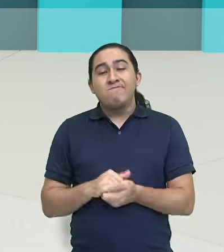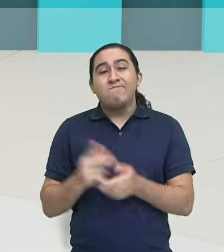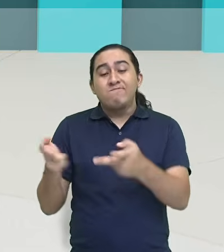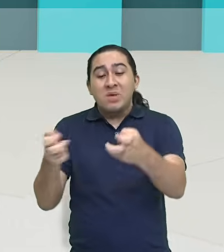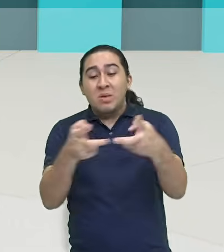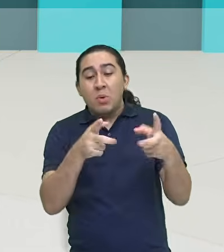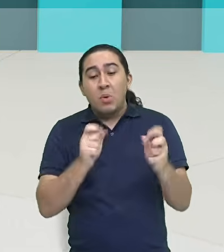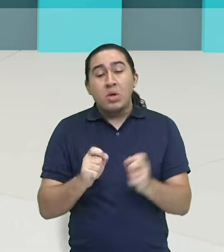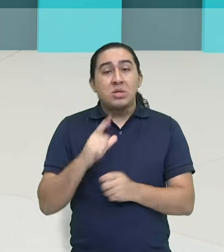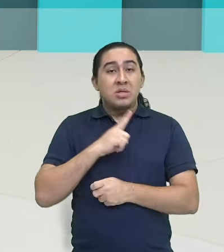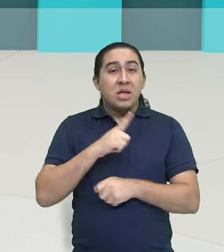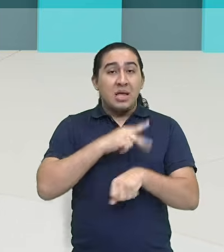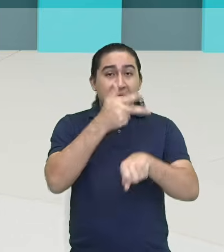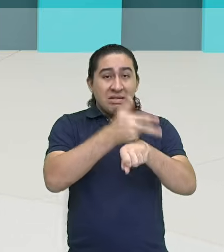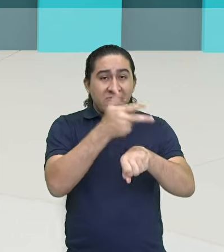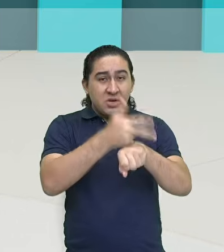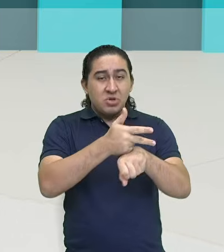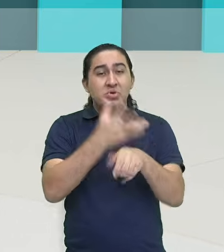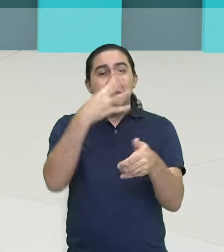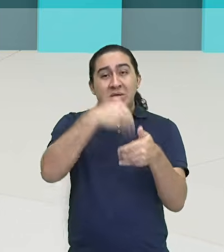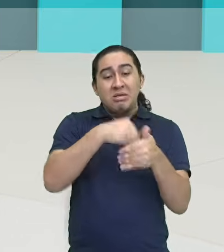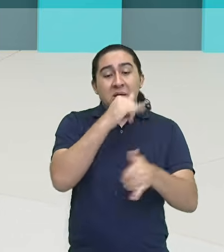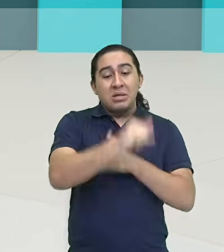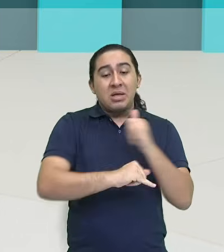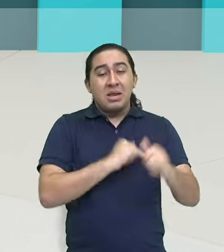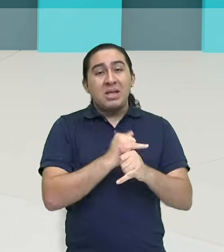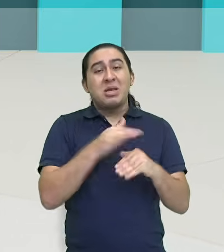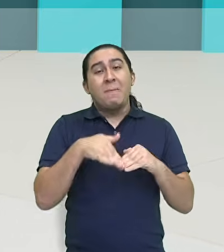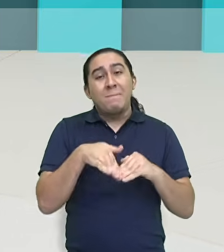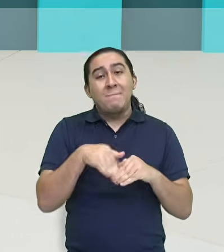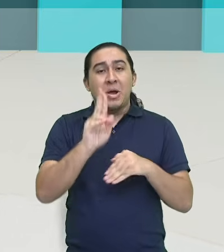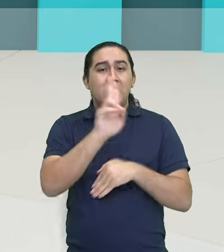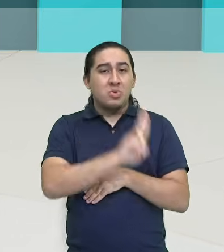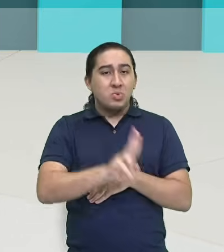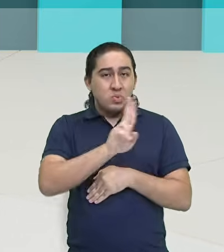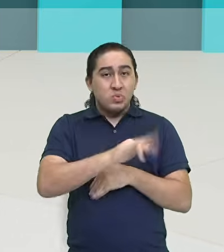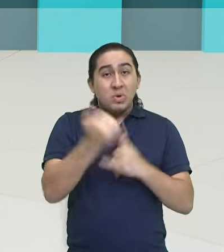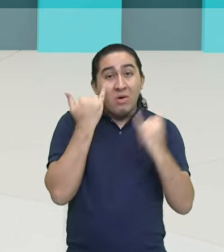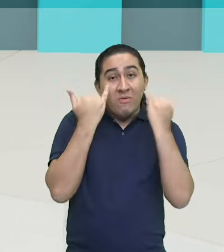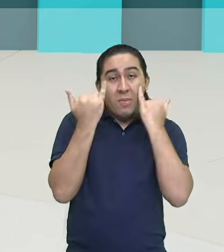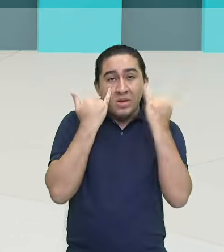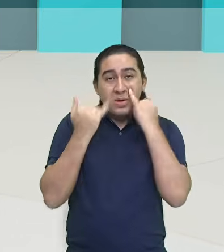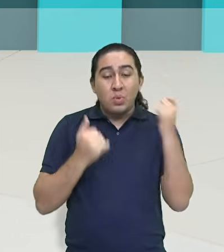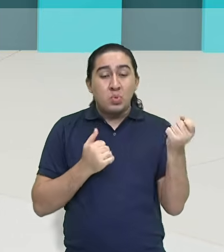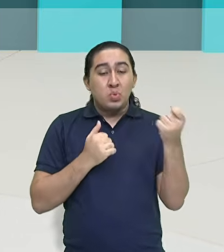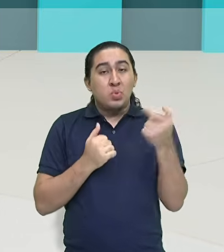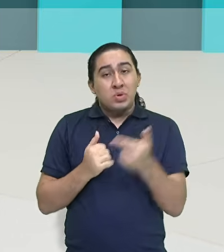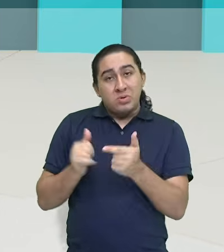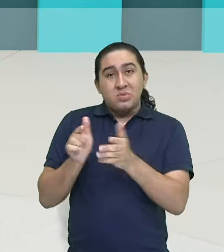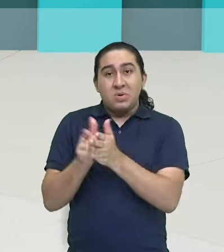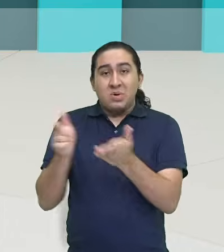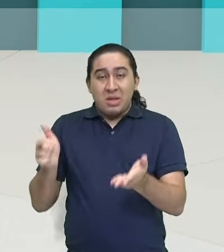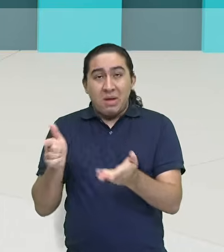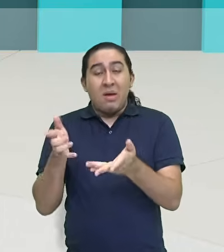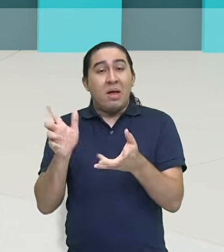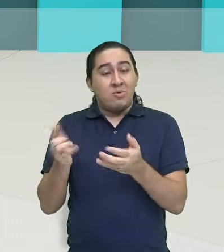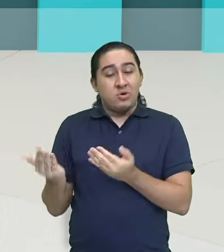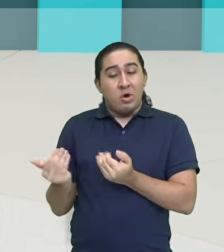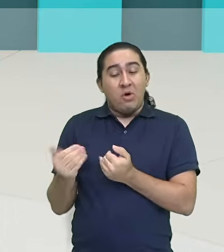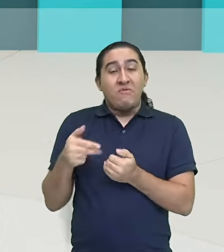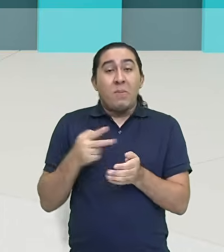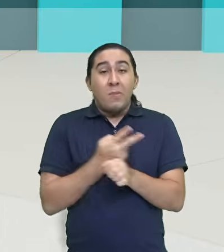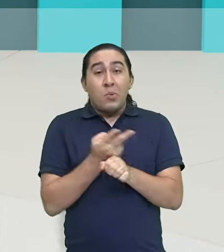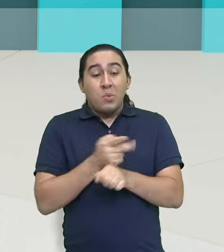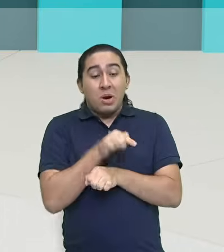de vídeos na internet ocupa grande parte da informação que os jovens procuram. Então, assim, quando